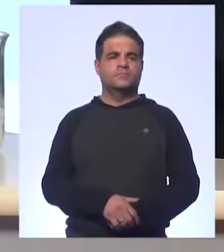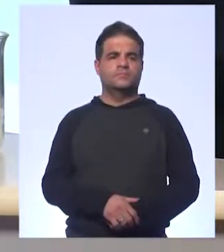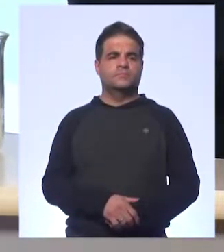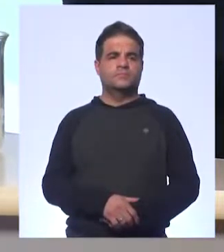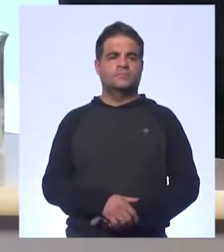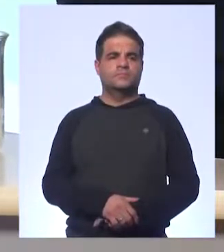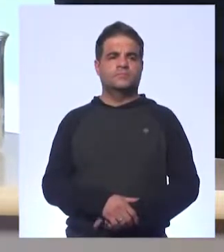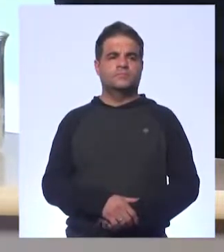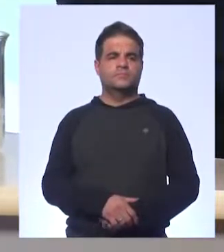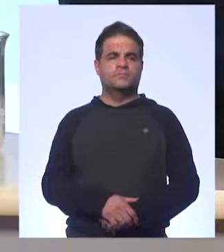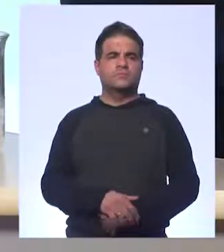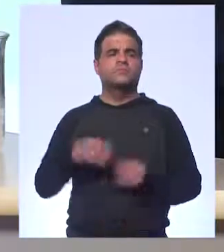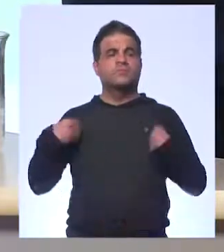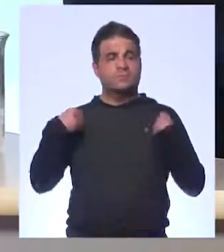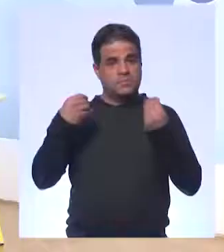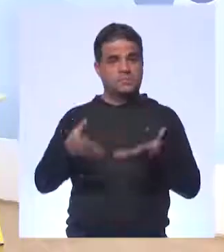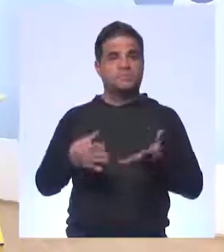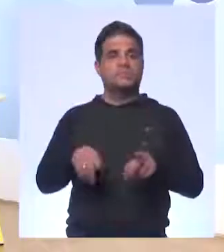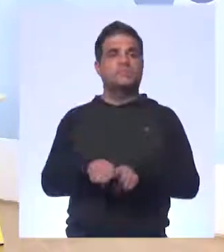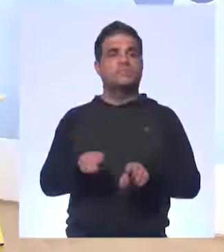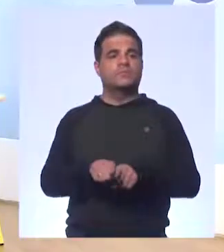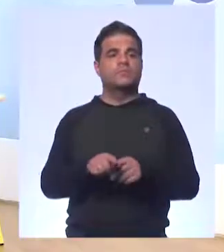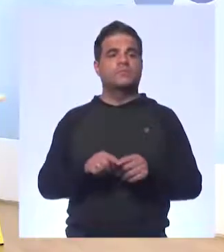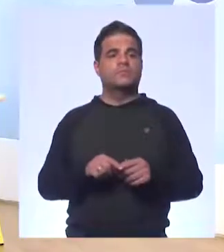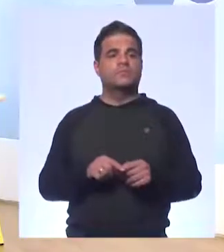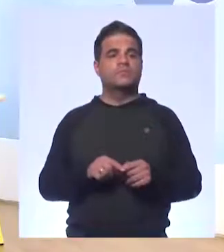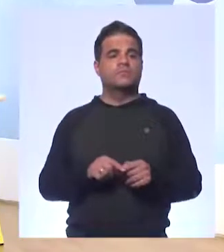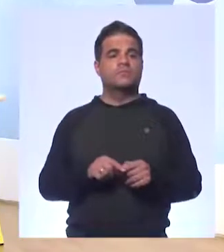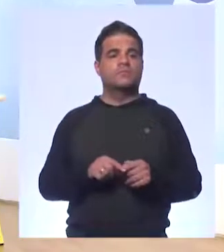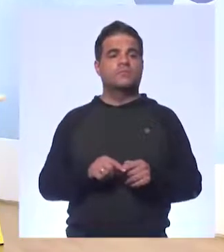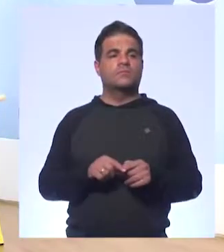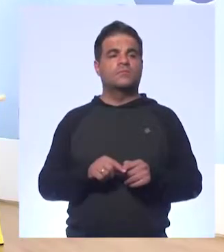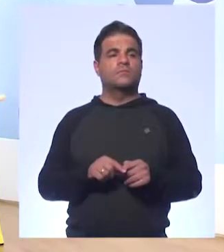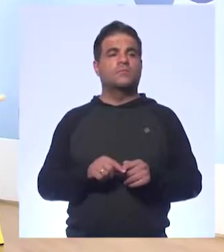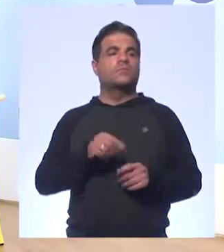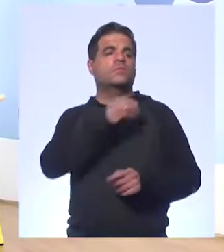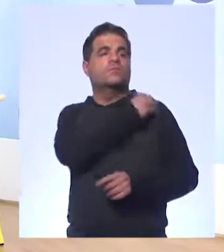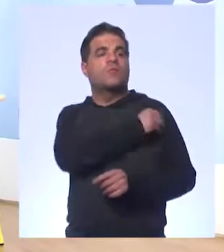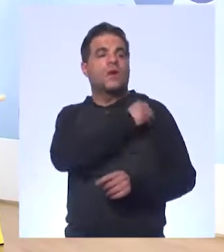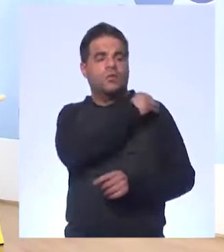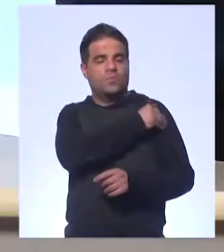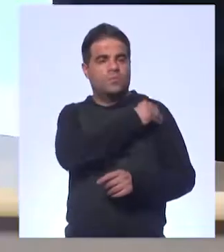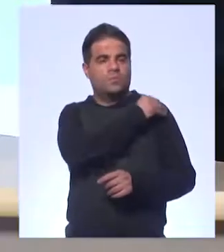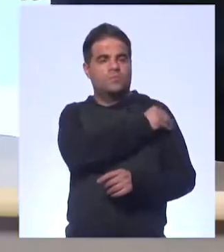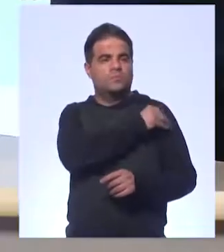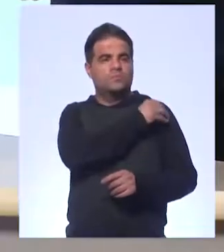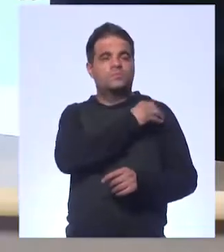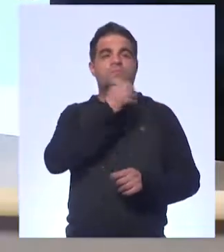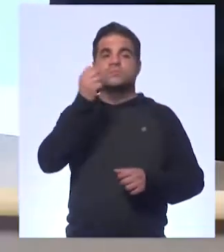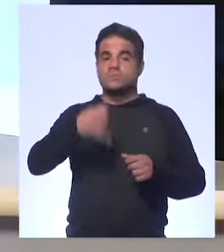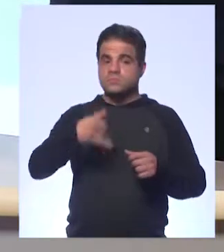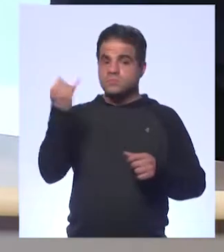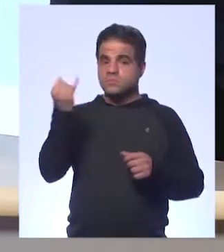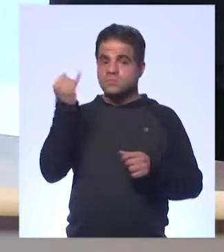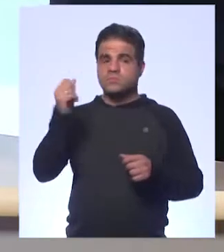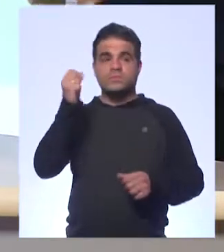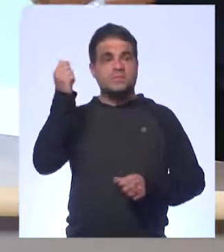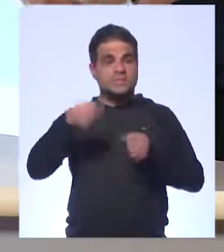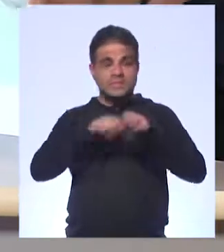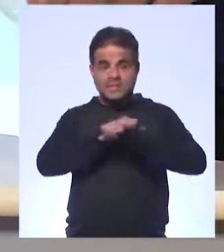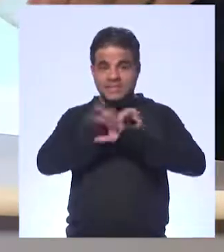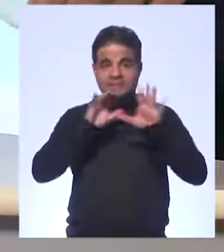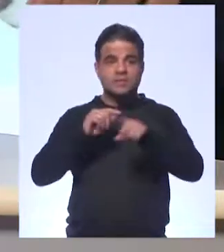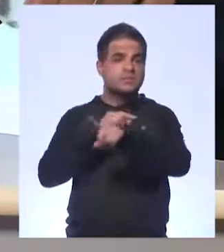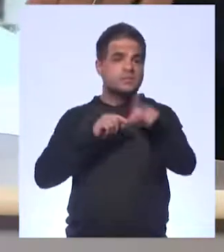E aí, eu vou colocar aqui também O álcool. o álcool. Gente, importante esclarecer para vocês que esse